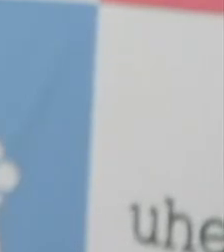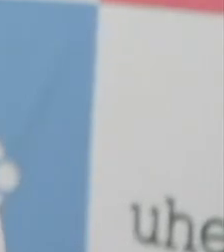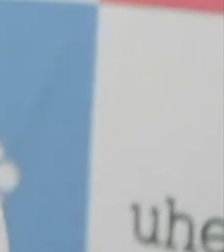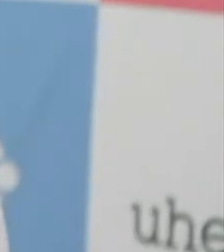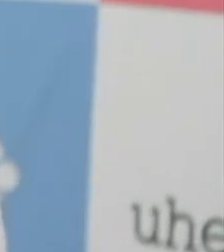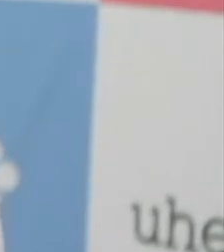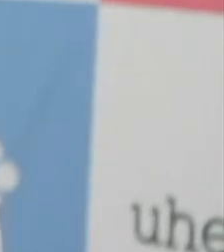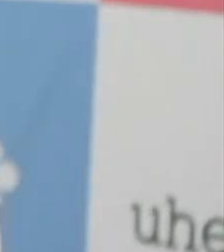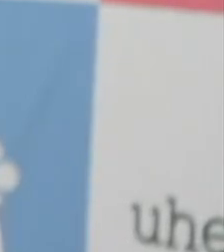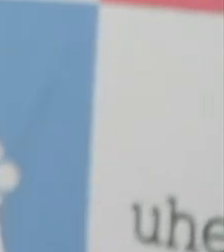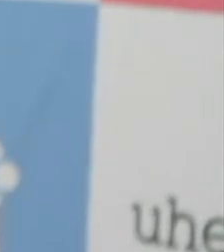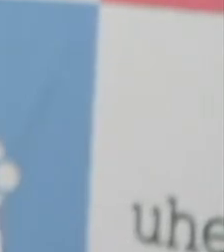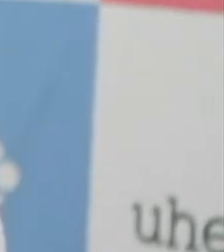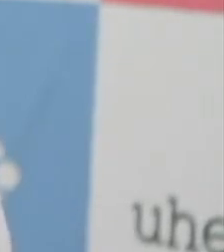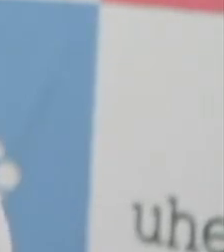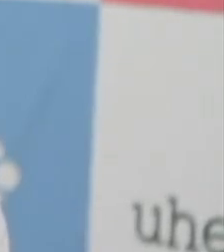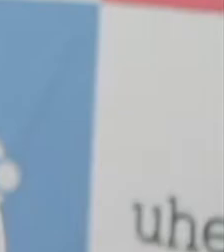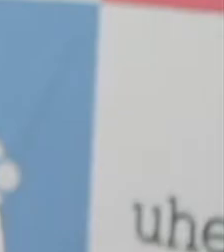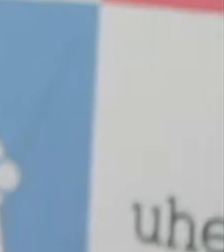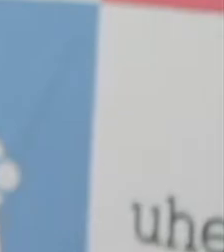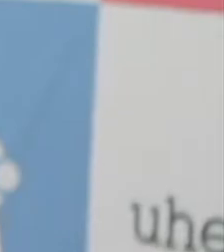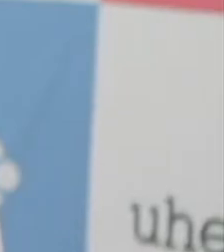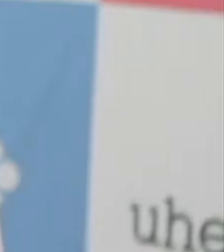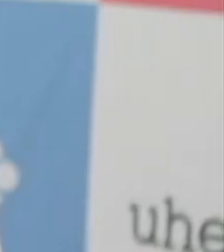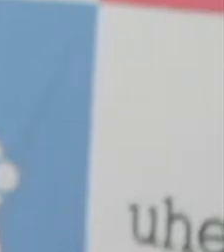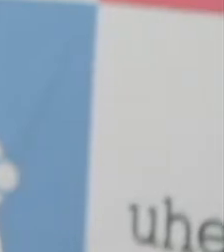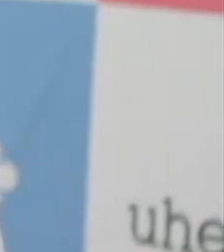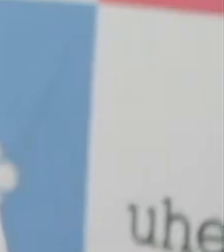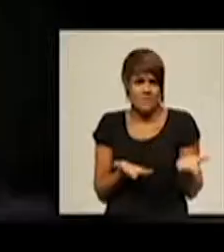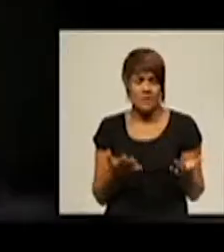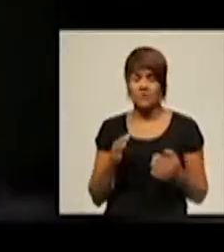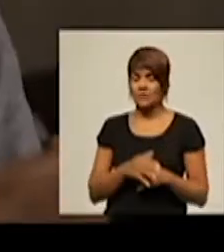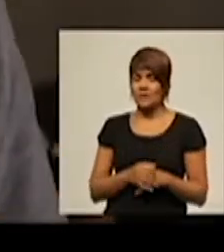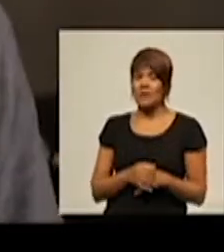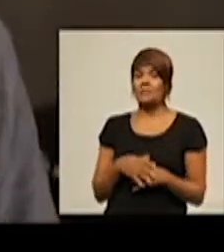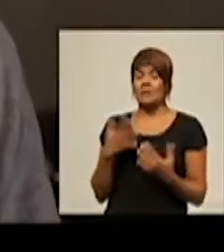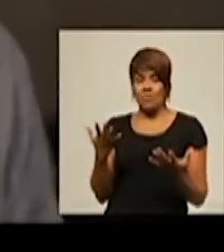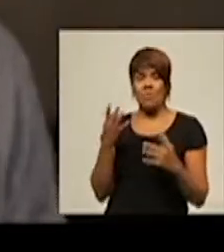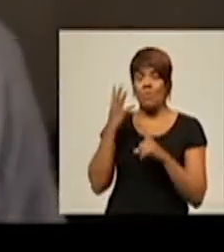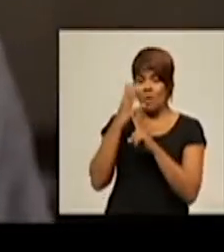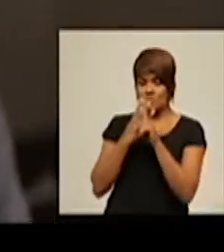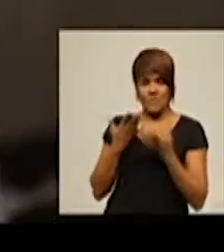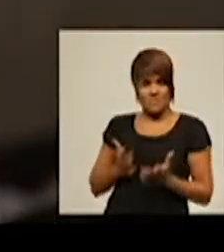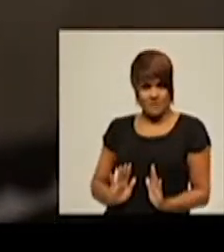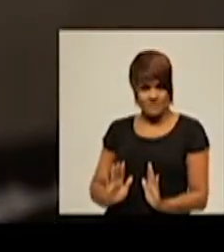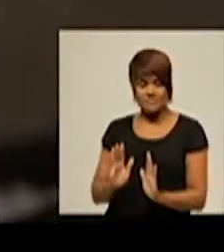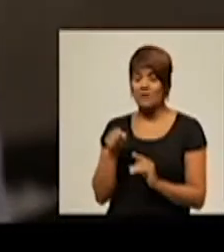paraplegia, tetraplegia. E o quinto caso da YouHelp é uma história coletiva.